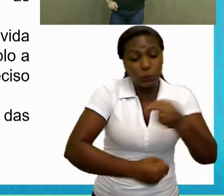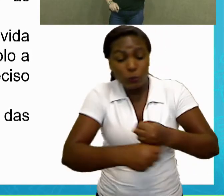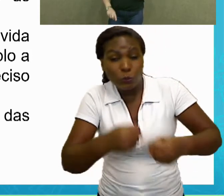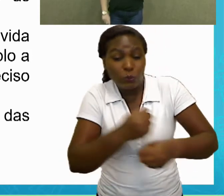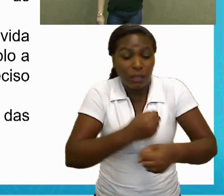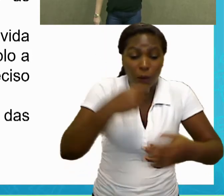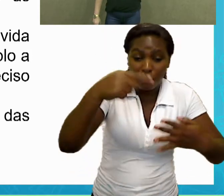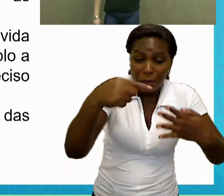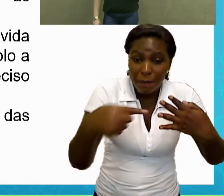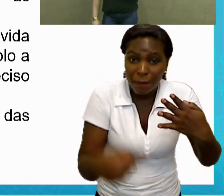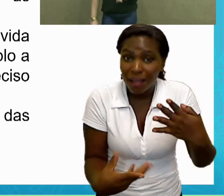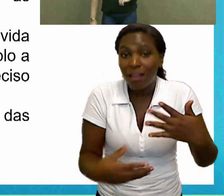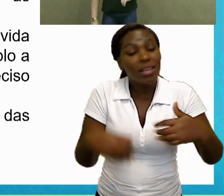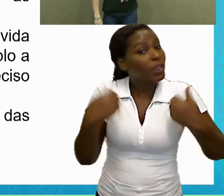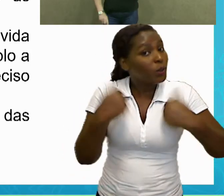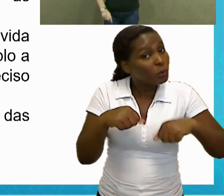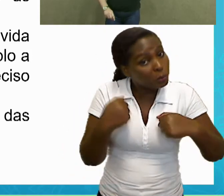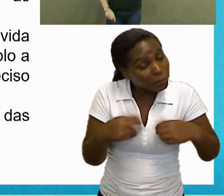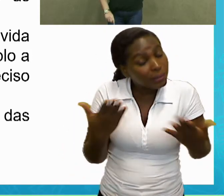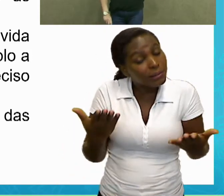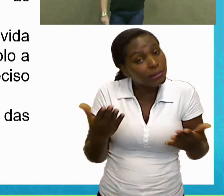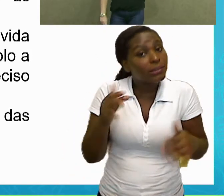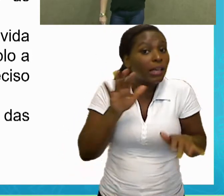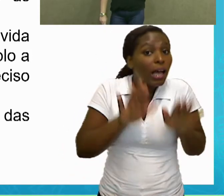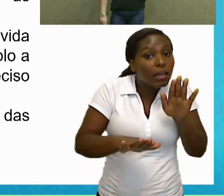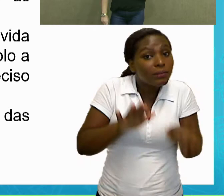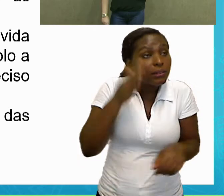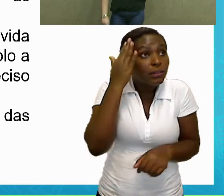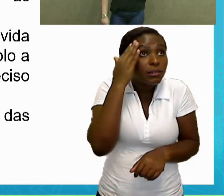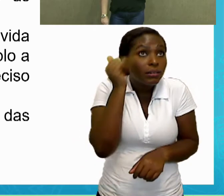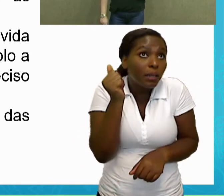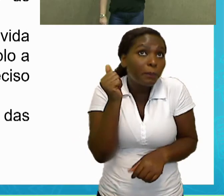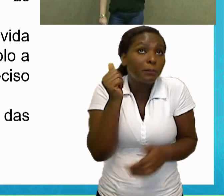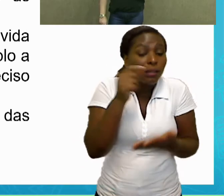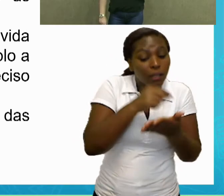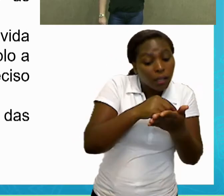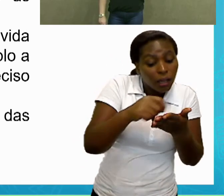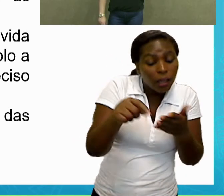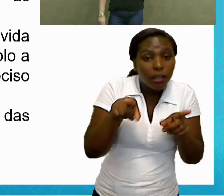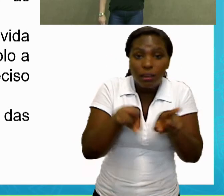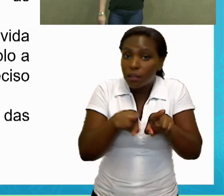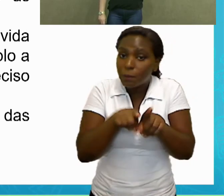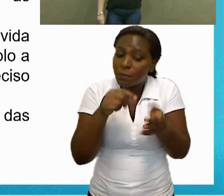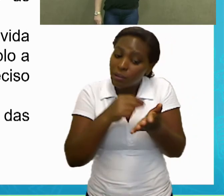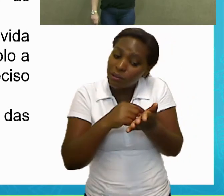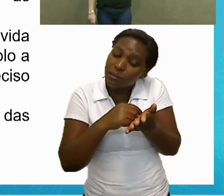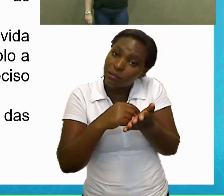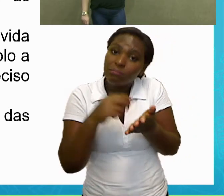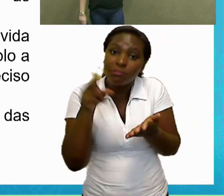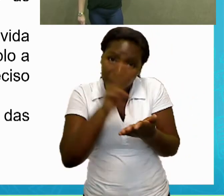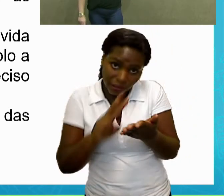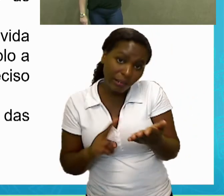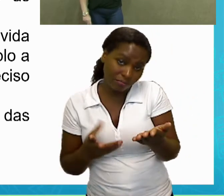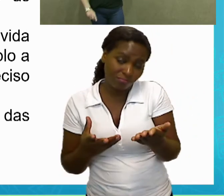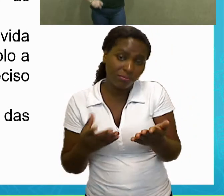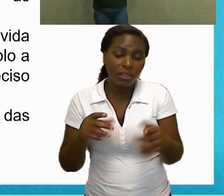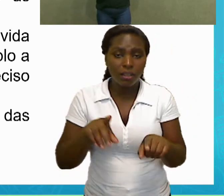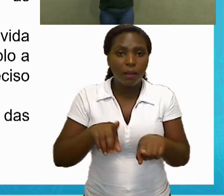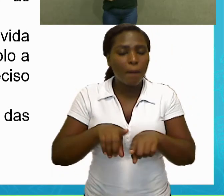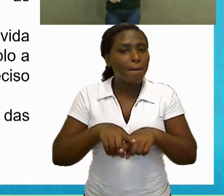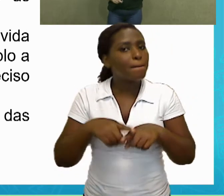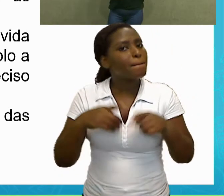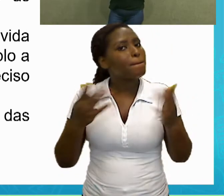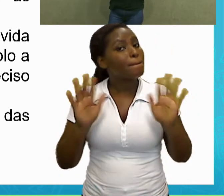que não é necessário saber ler e escrever, mas a comunicação